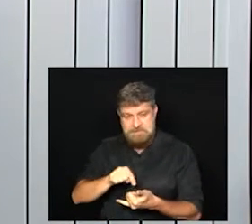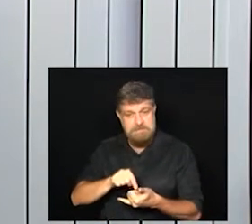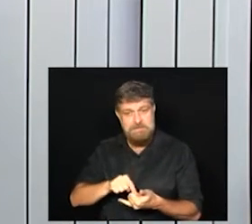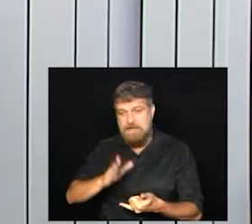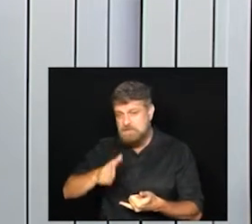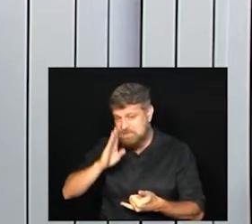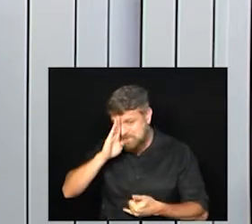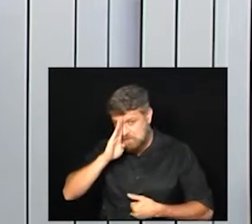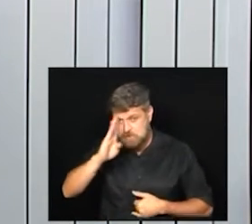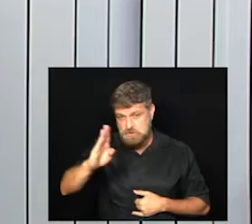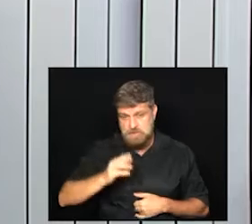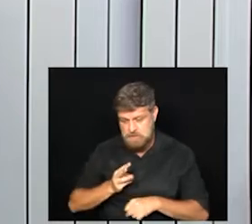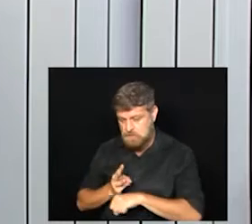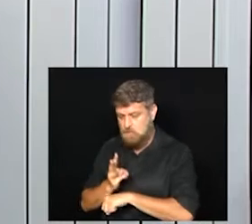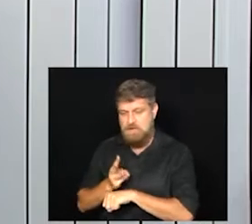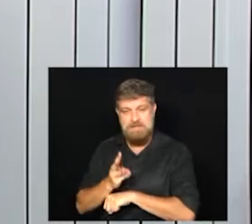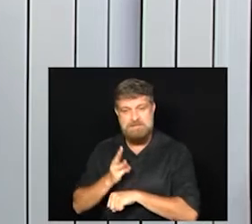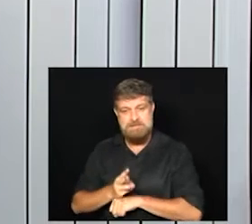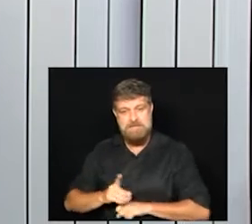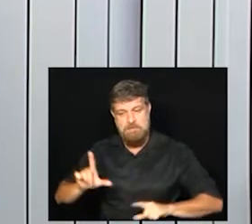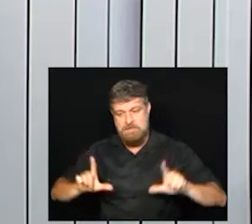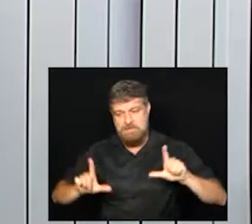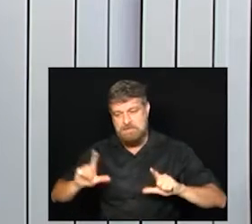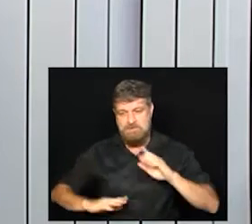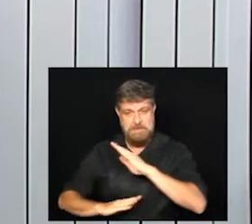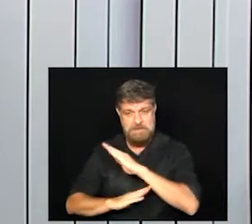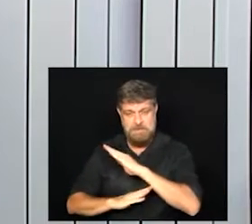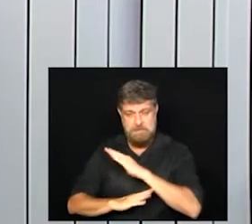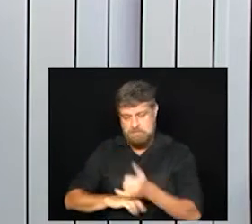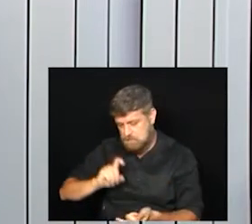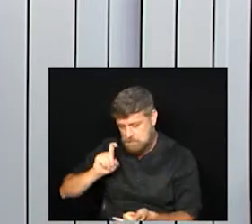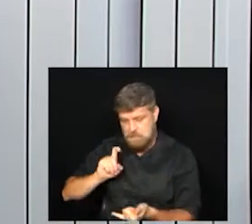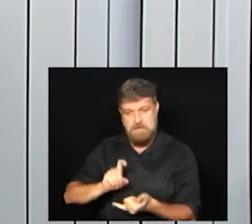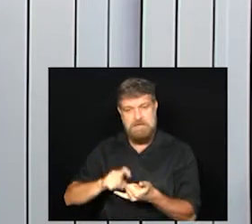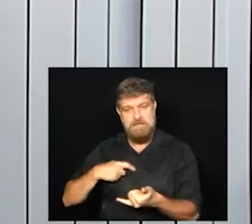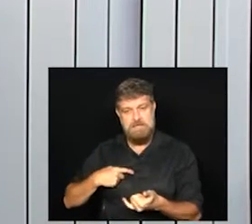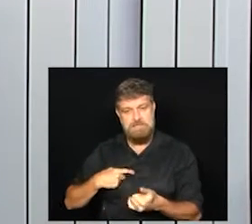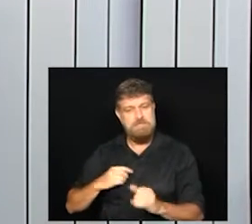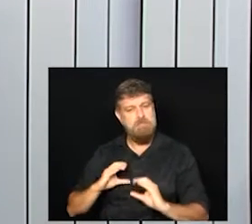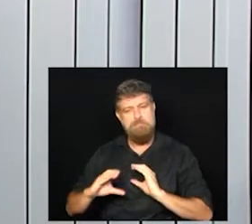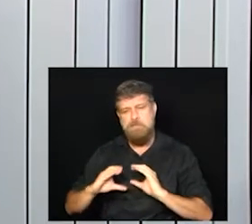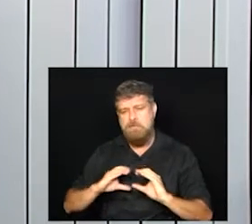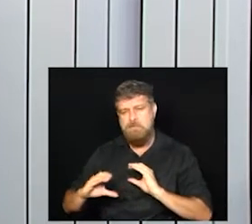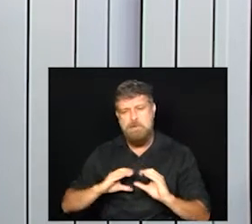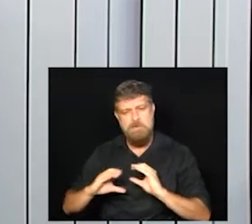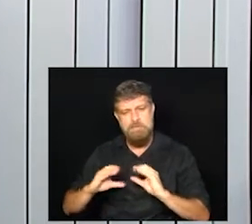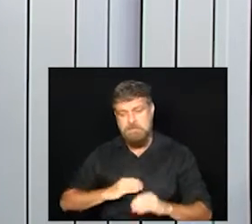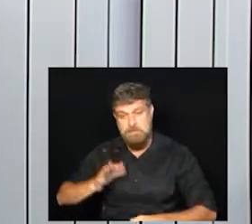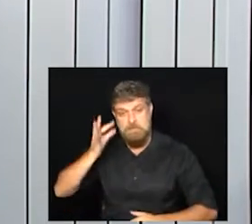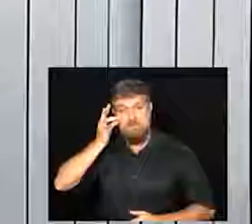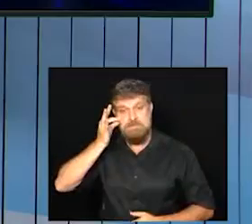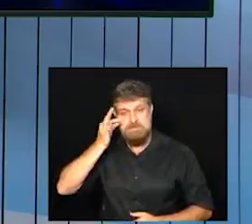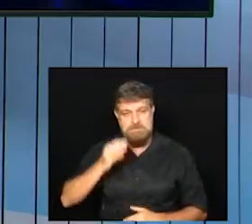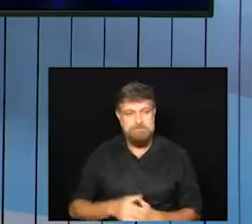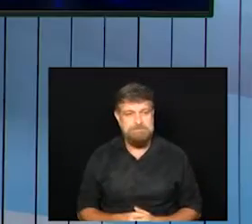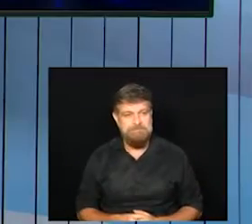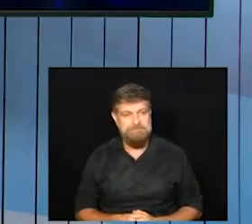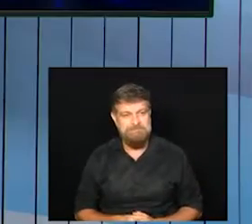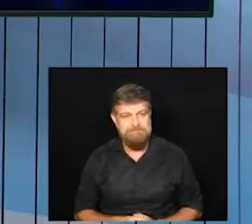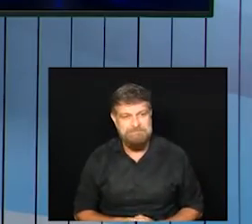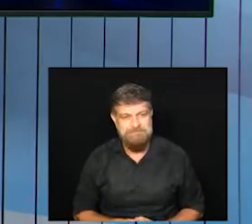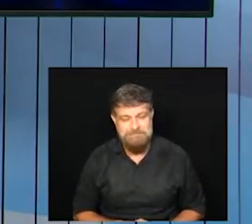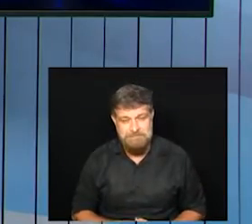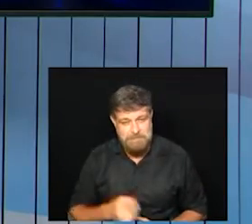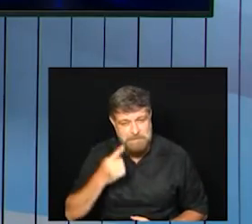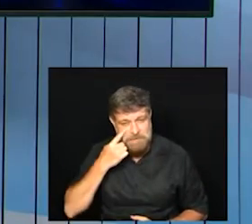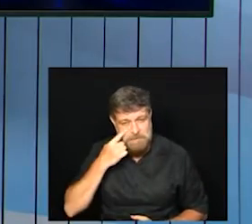seu celular o WhatsApp da TV Câmara Campinas. Você aperta que a gente conversa ao vivo nesta quarta-feira.